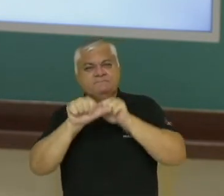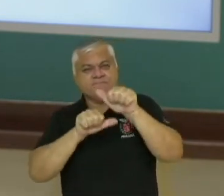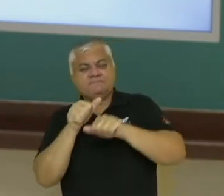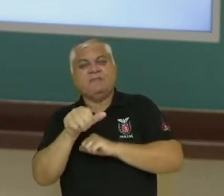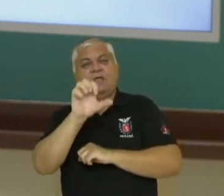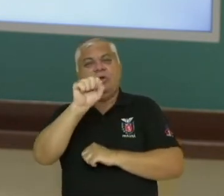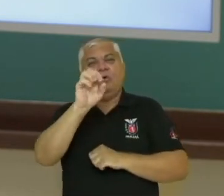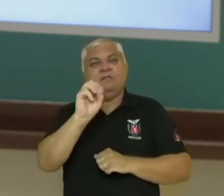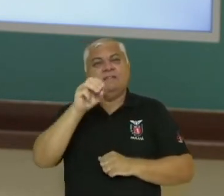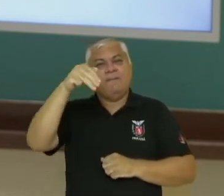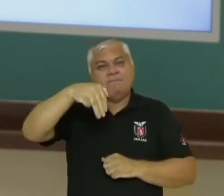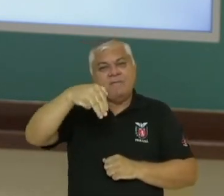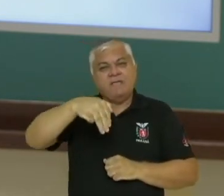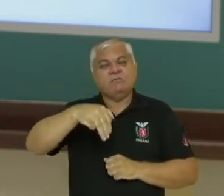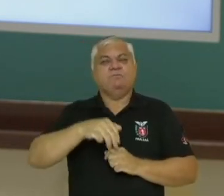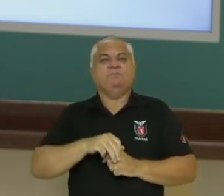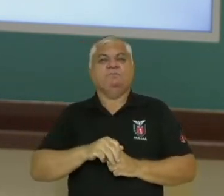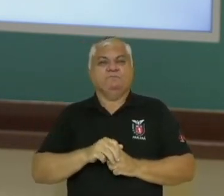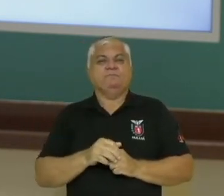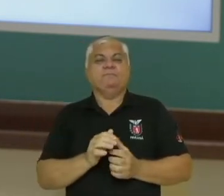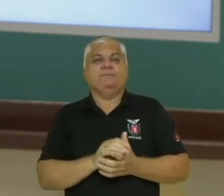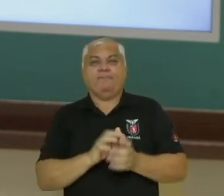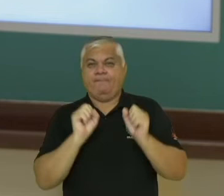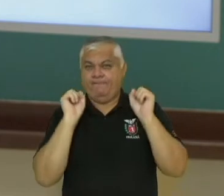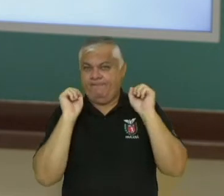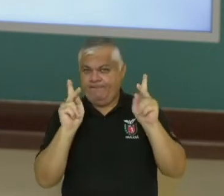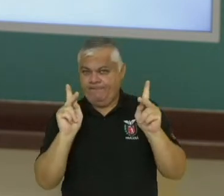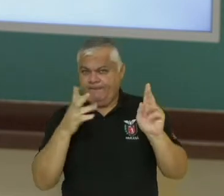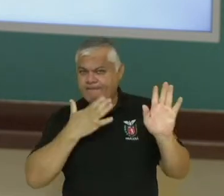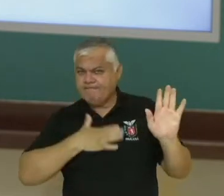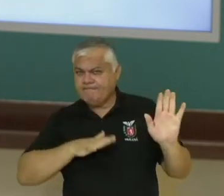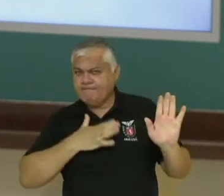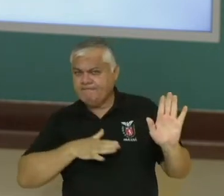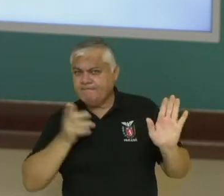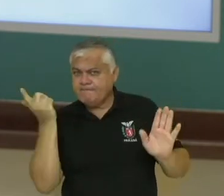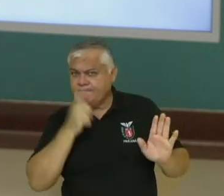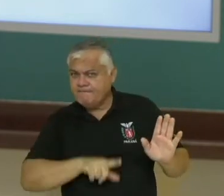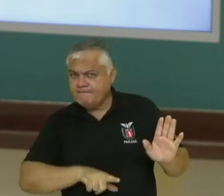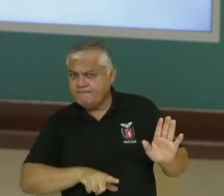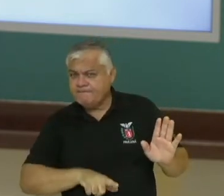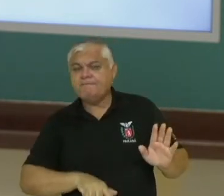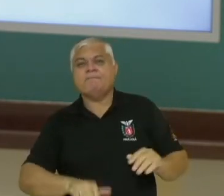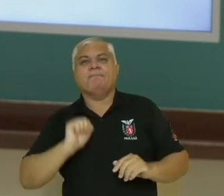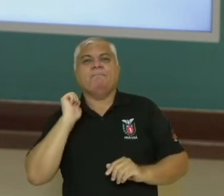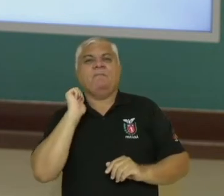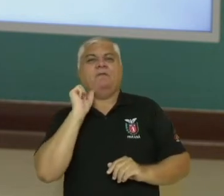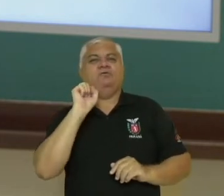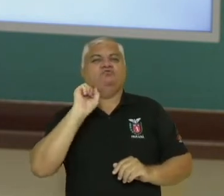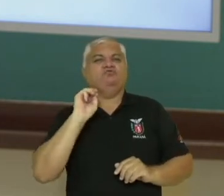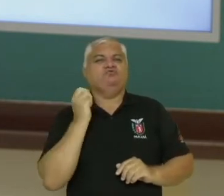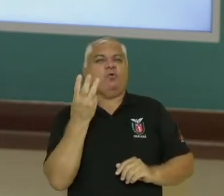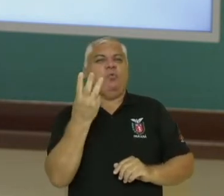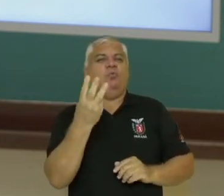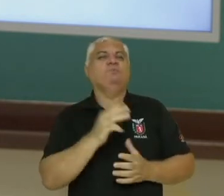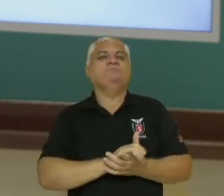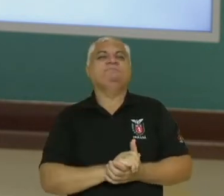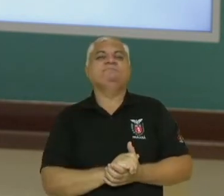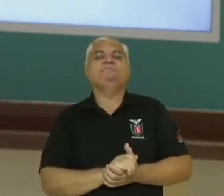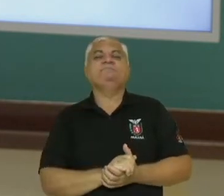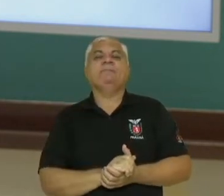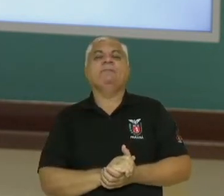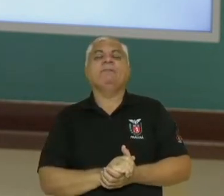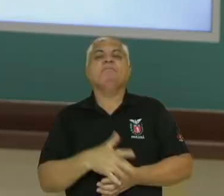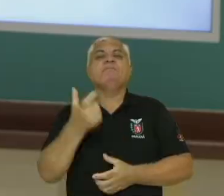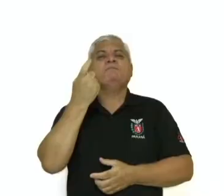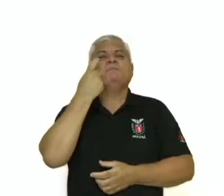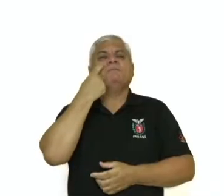metros por minuto. Beleza? Tranquilidade? Show! Então, vamos lá. Observações